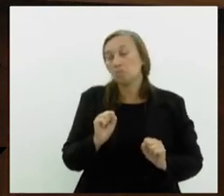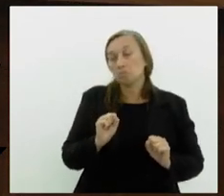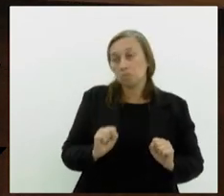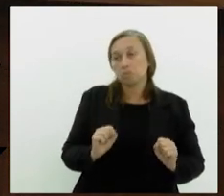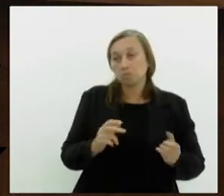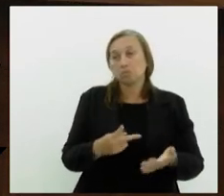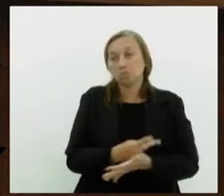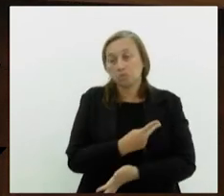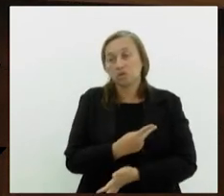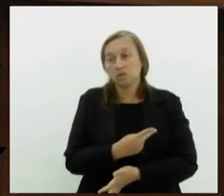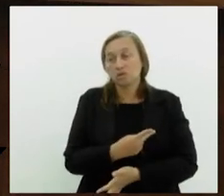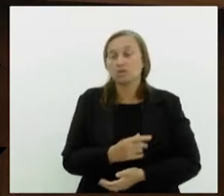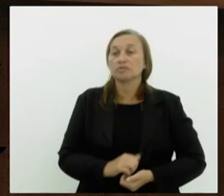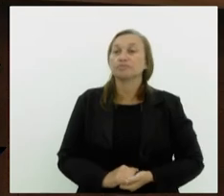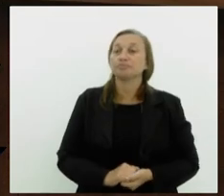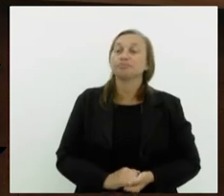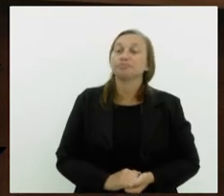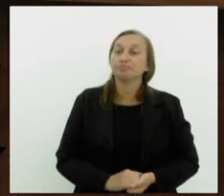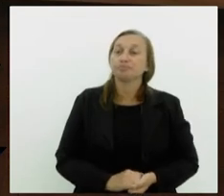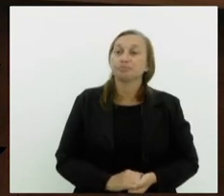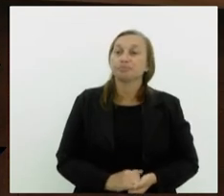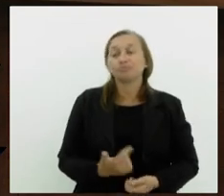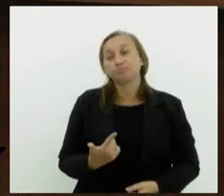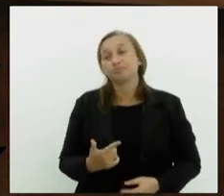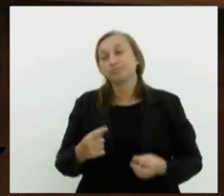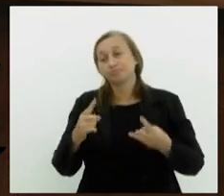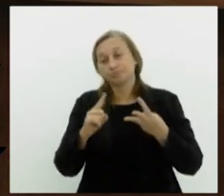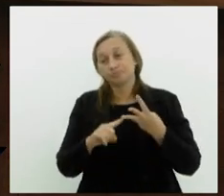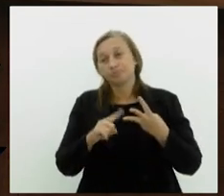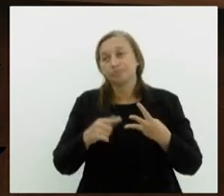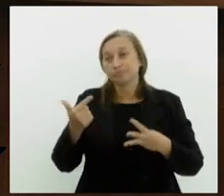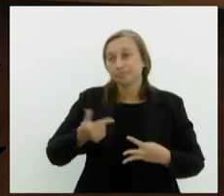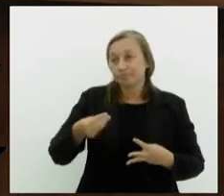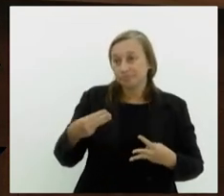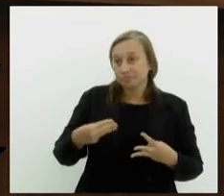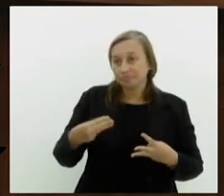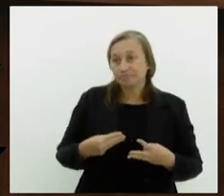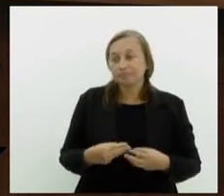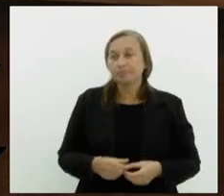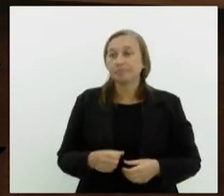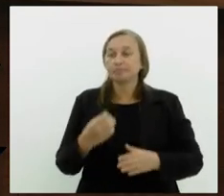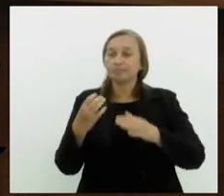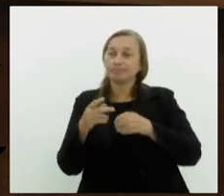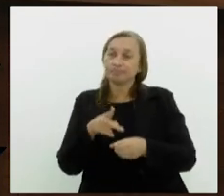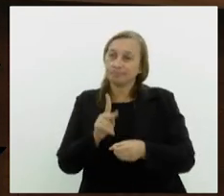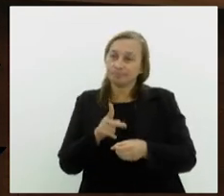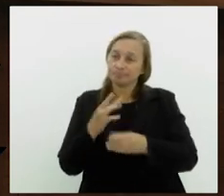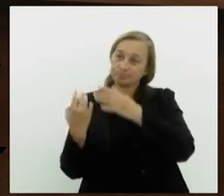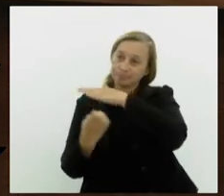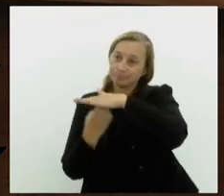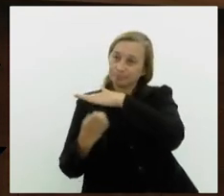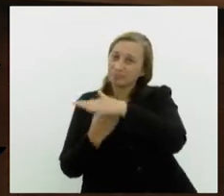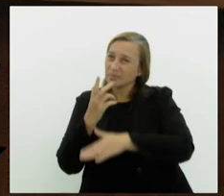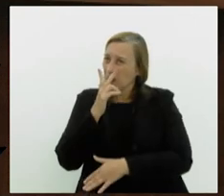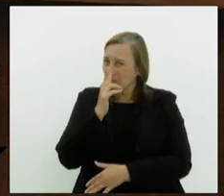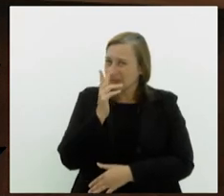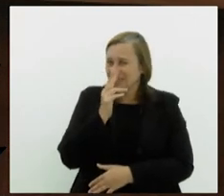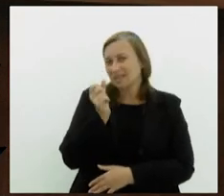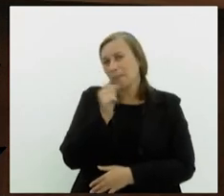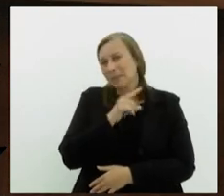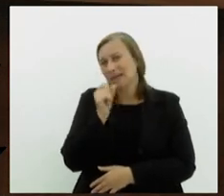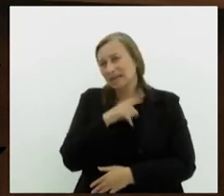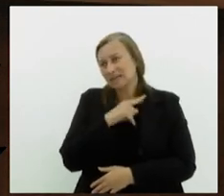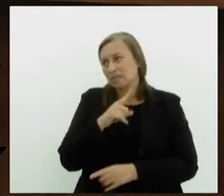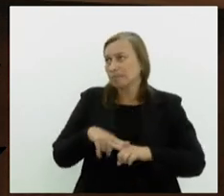aquela quantidade de concentração. A terceira hipótese, avançada pela Petrobras, parece piada, mas